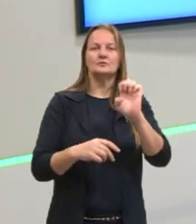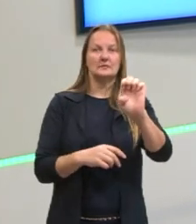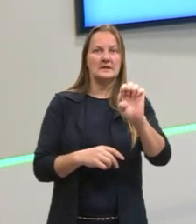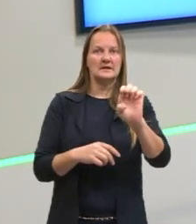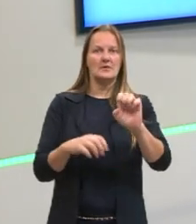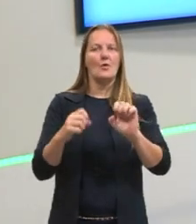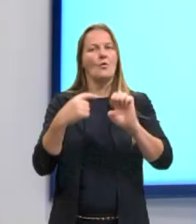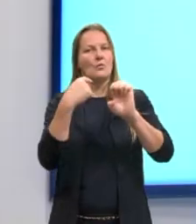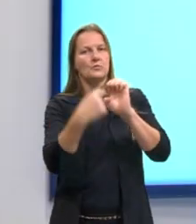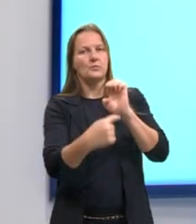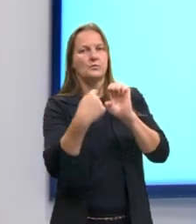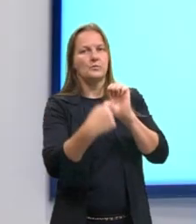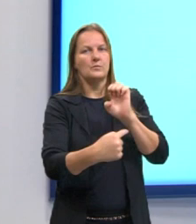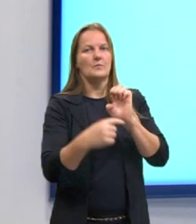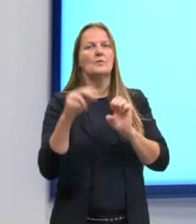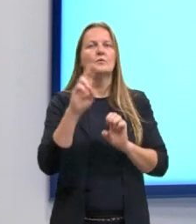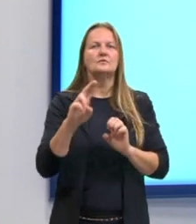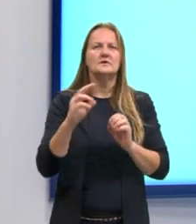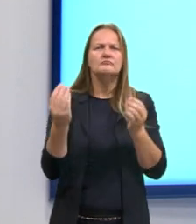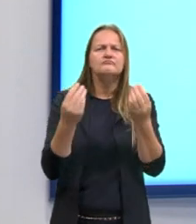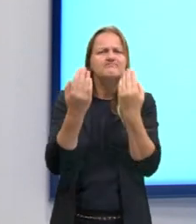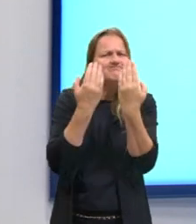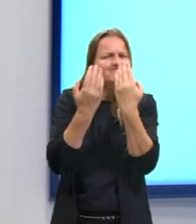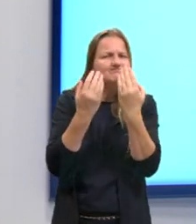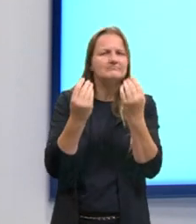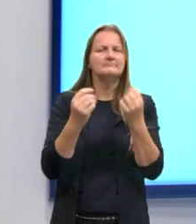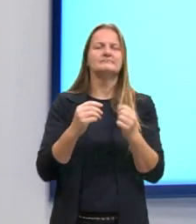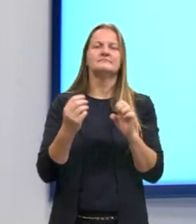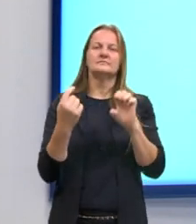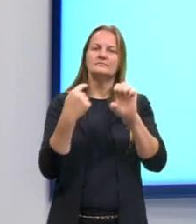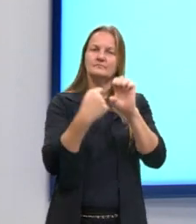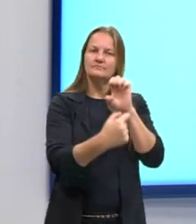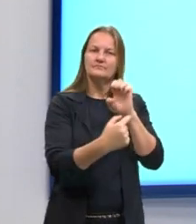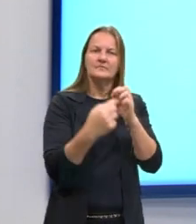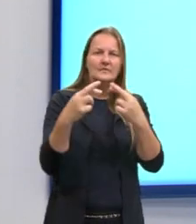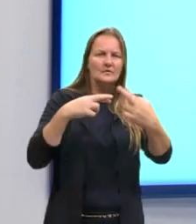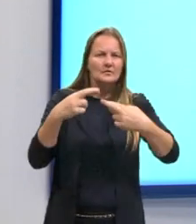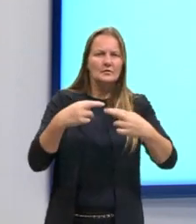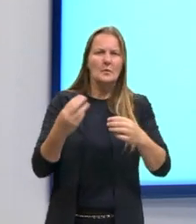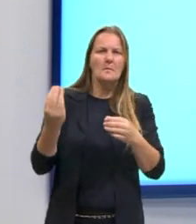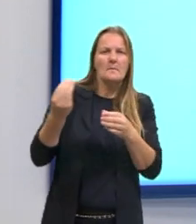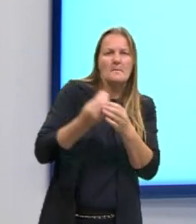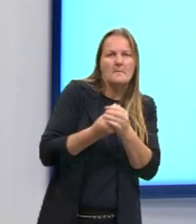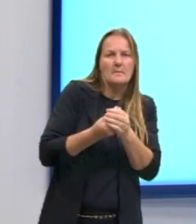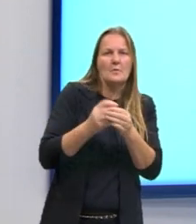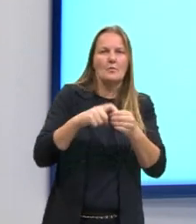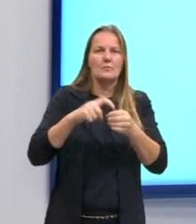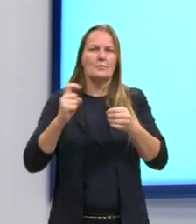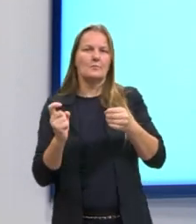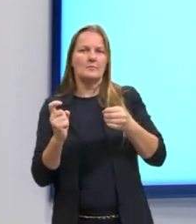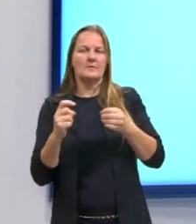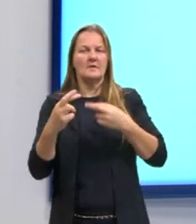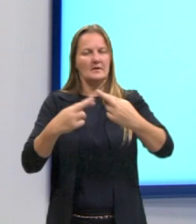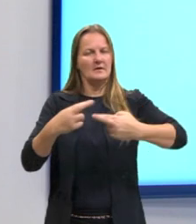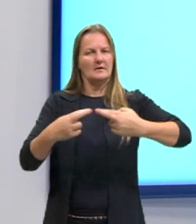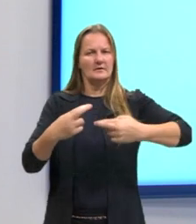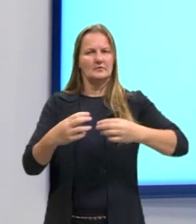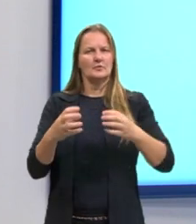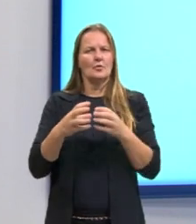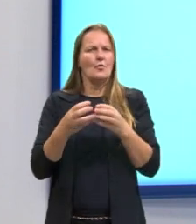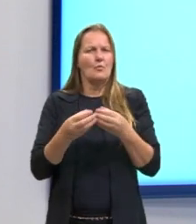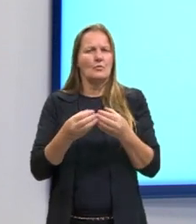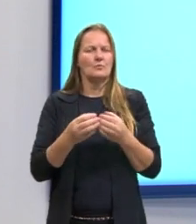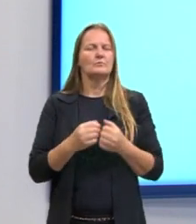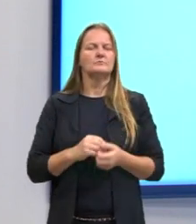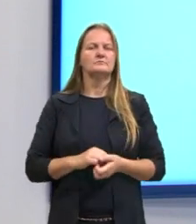não pertence, ou seja, vamos estabelecer aqui uma relação de pertinência, relacione os elementos com os conjuntos.